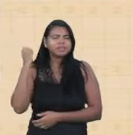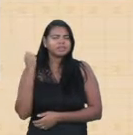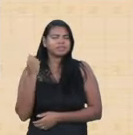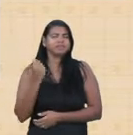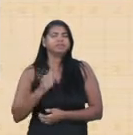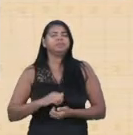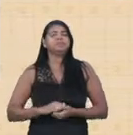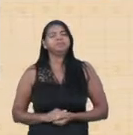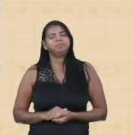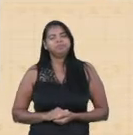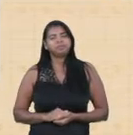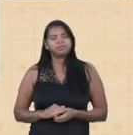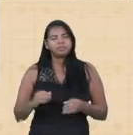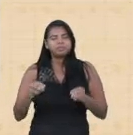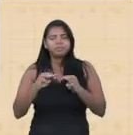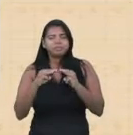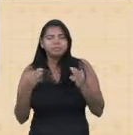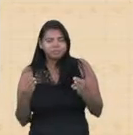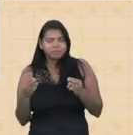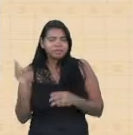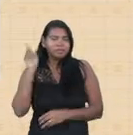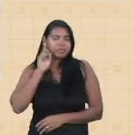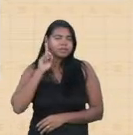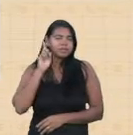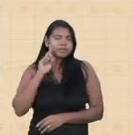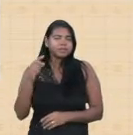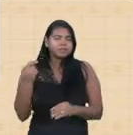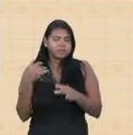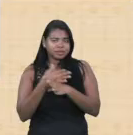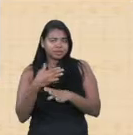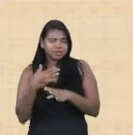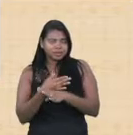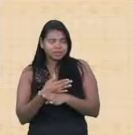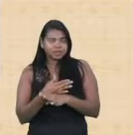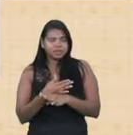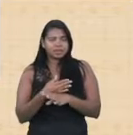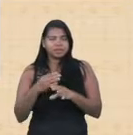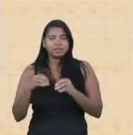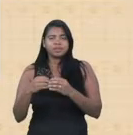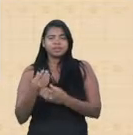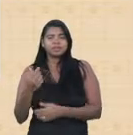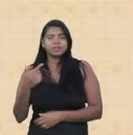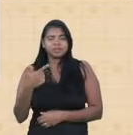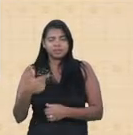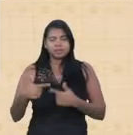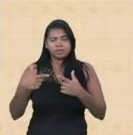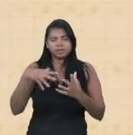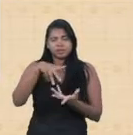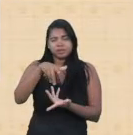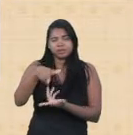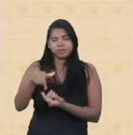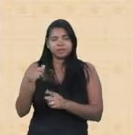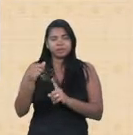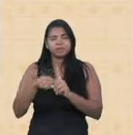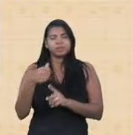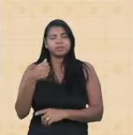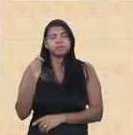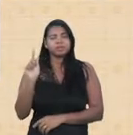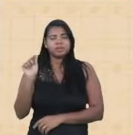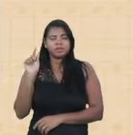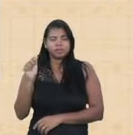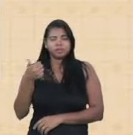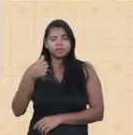aquele traco de massa que os Estados Unidos lançaram sobre a cidade de Hiroshima na Segunda Guerra Mundial, no mês de agosto de